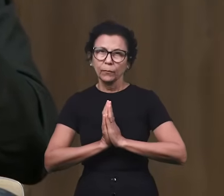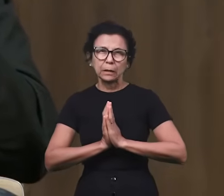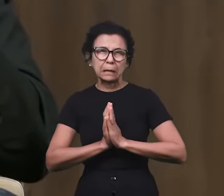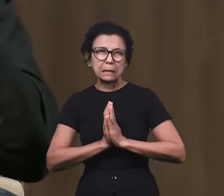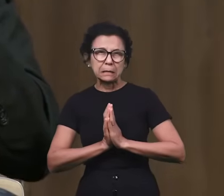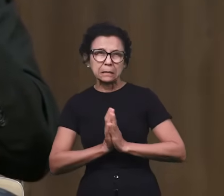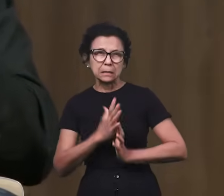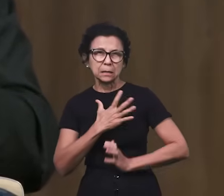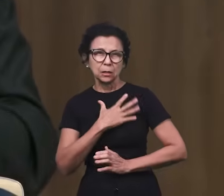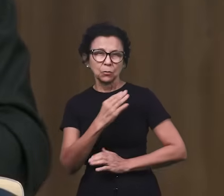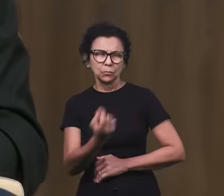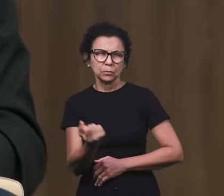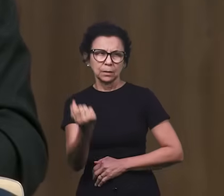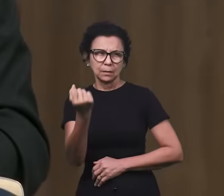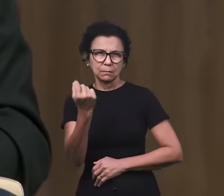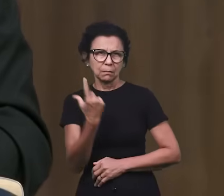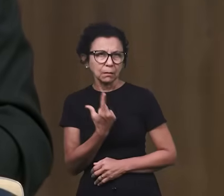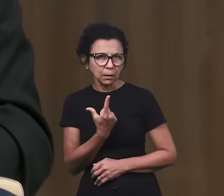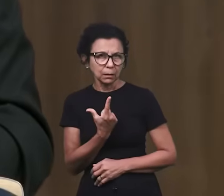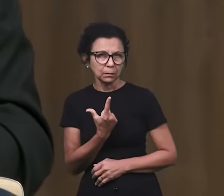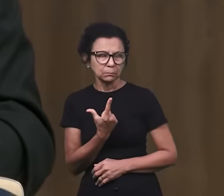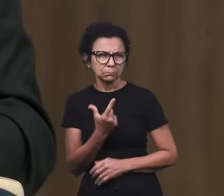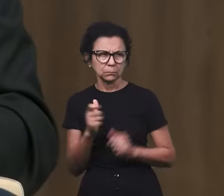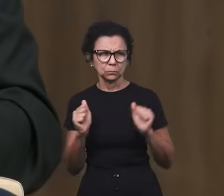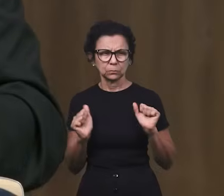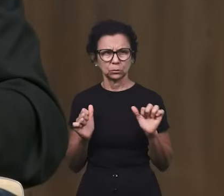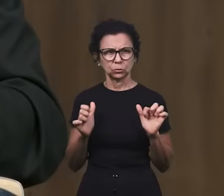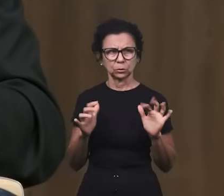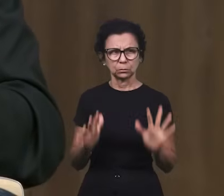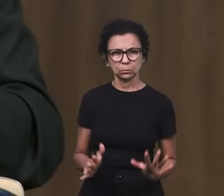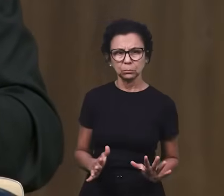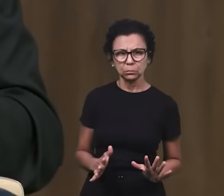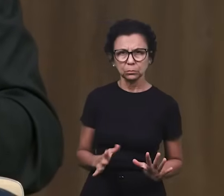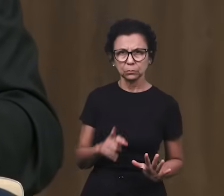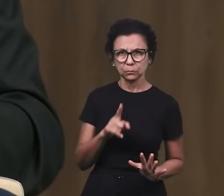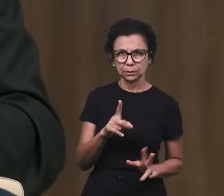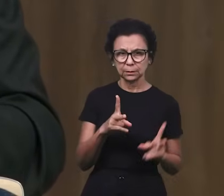qualquer movimentação dos inimigos. E aí nós temos como